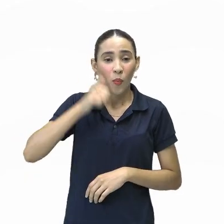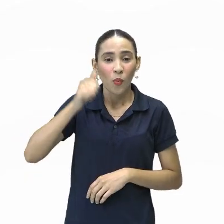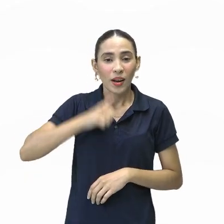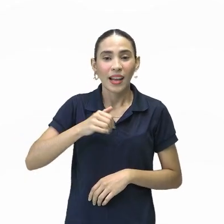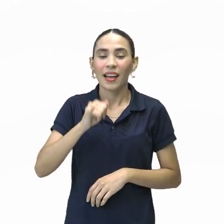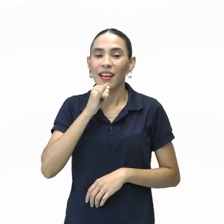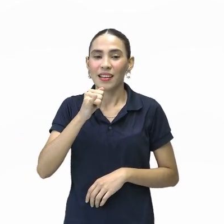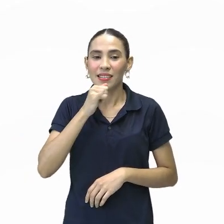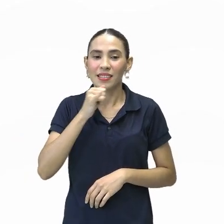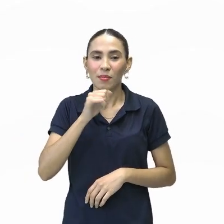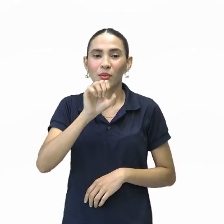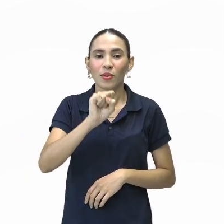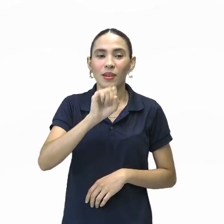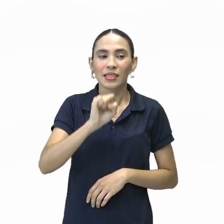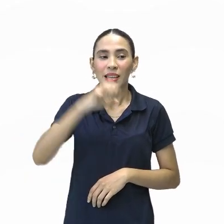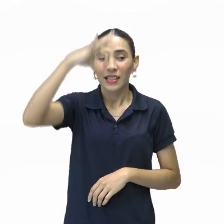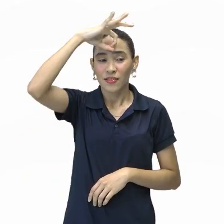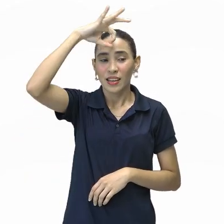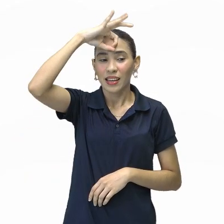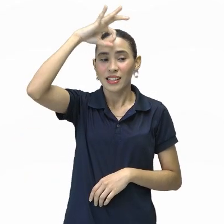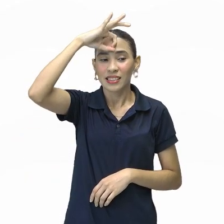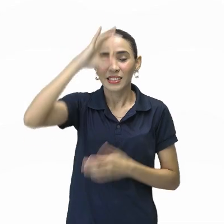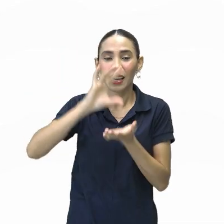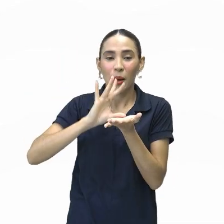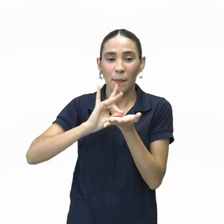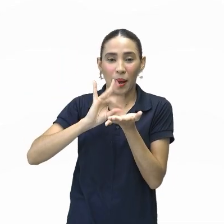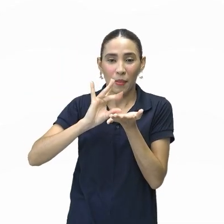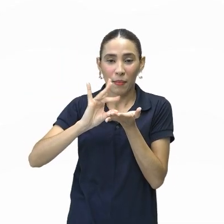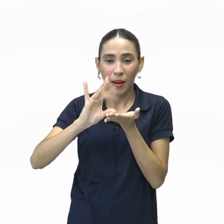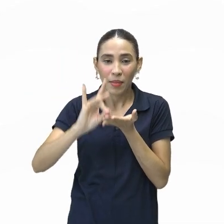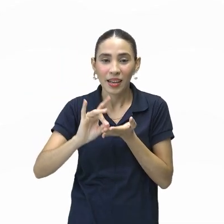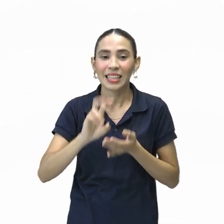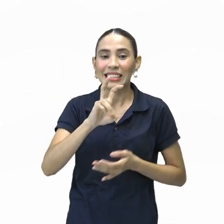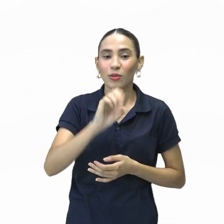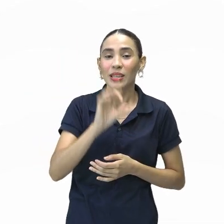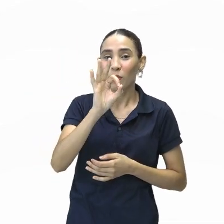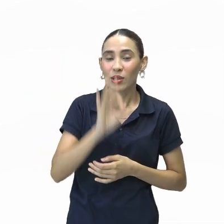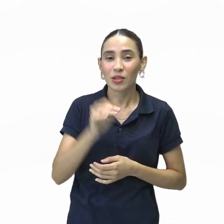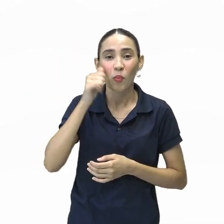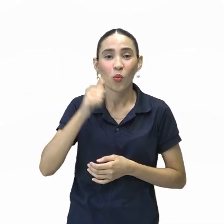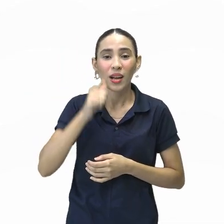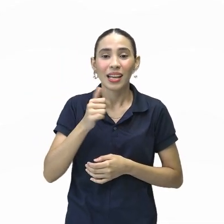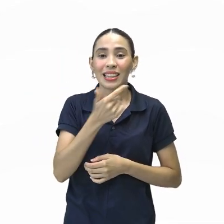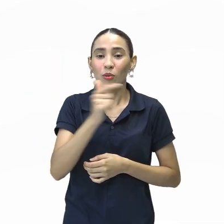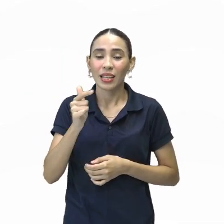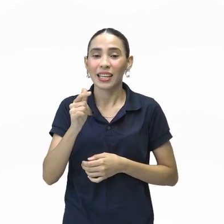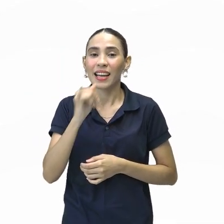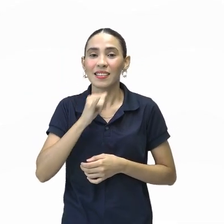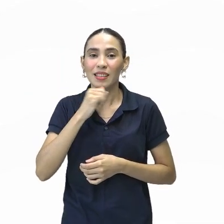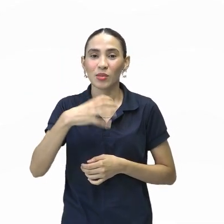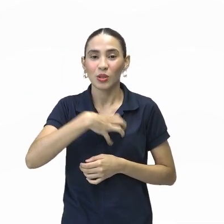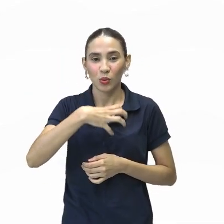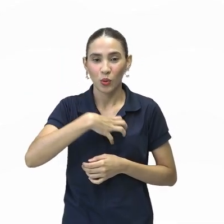vaginal aumentada e, muitas vezes, assintomática. Né? 50% das mulheres, às vezes, não apresentam esse